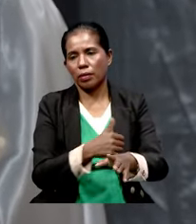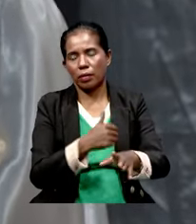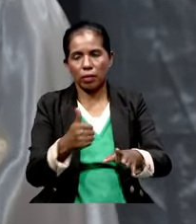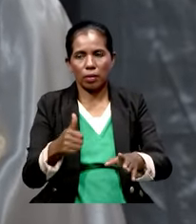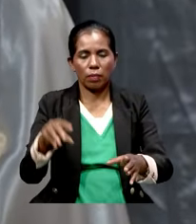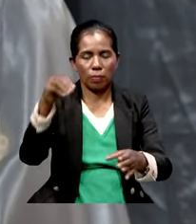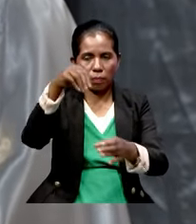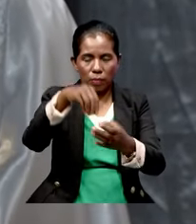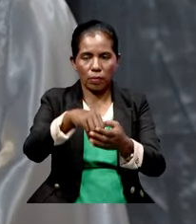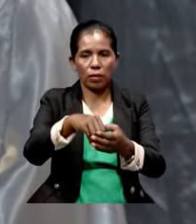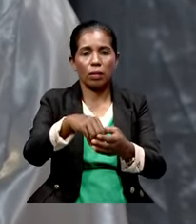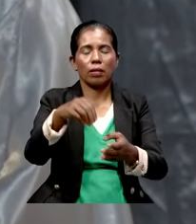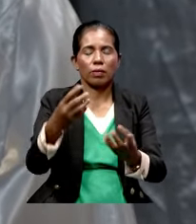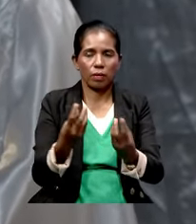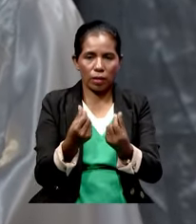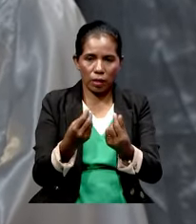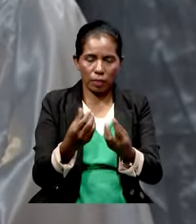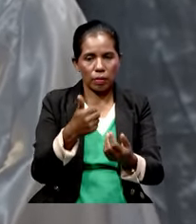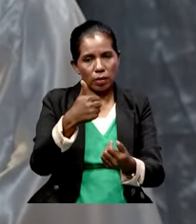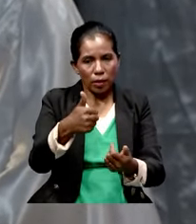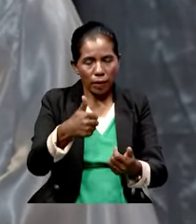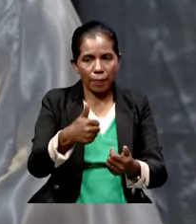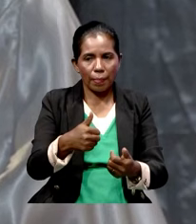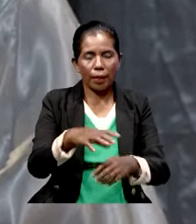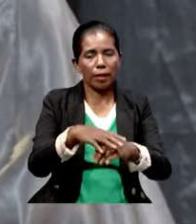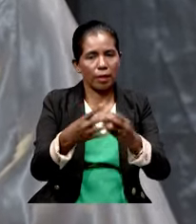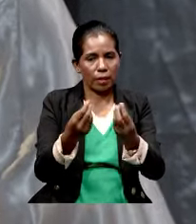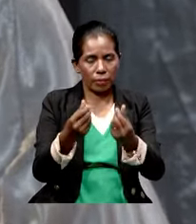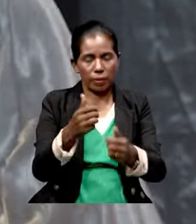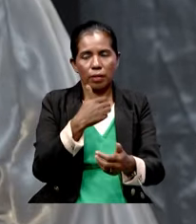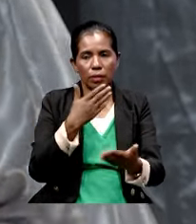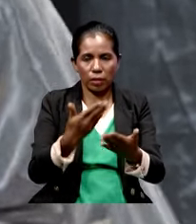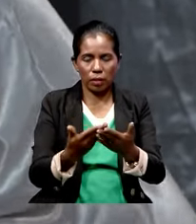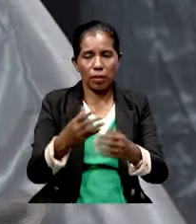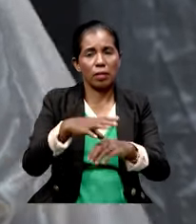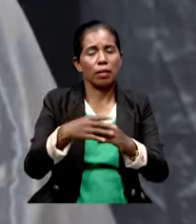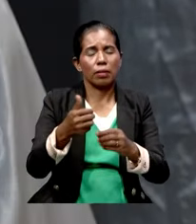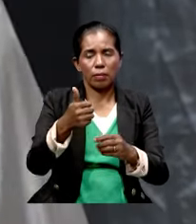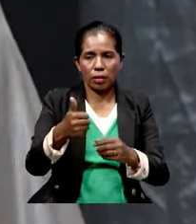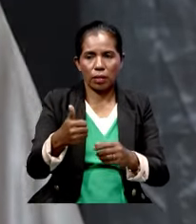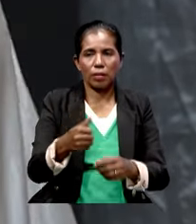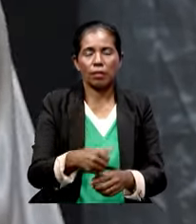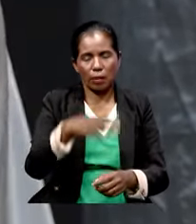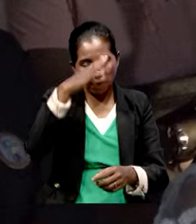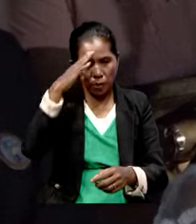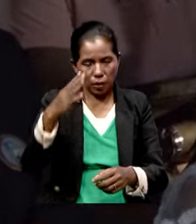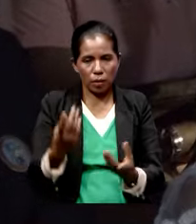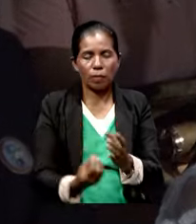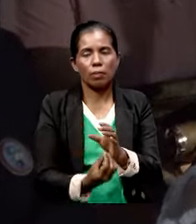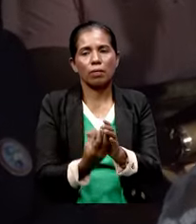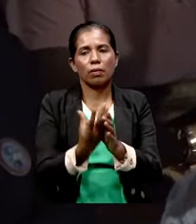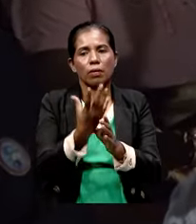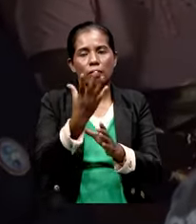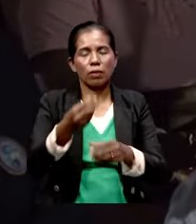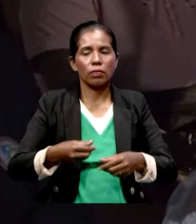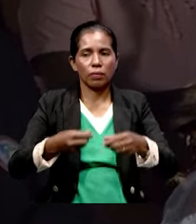monu iha rai nebe boku, rai nebe dia, rai meta, nia moris mai fofu